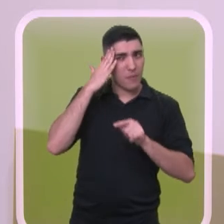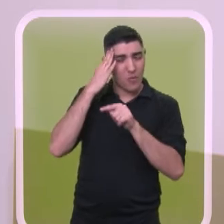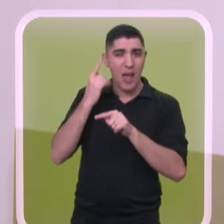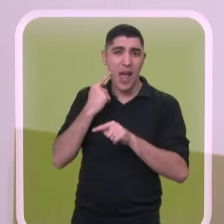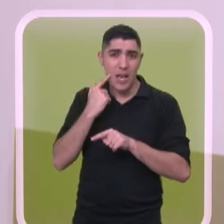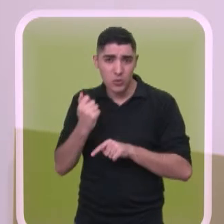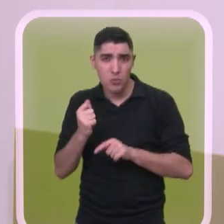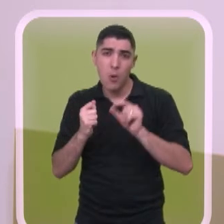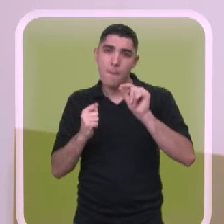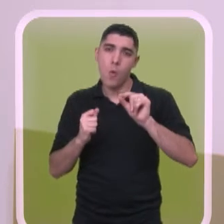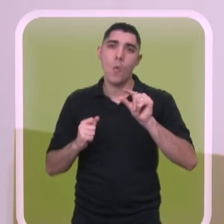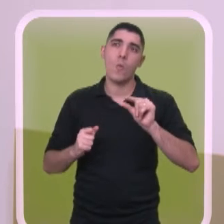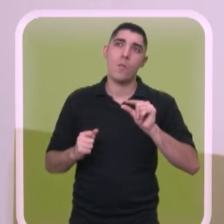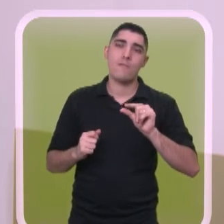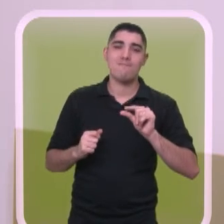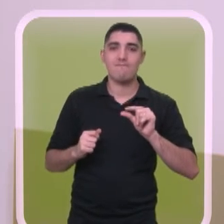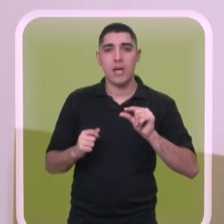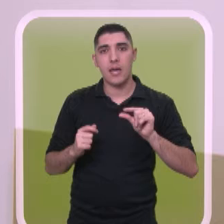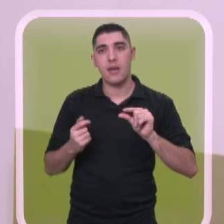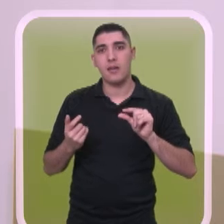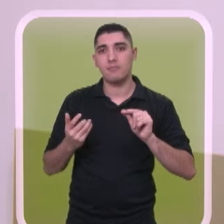pouco